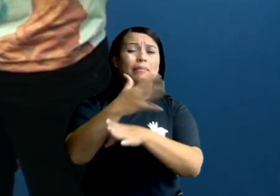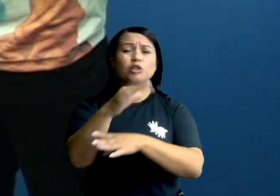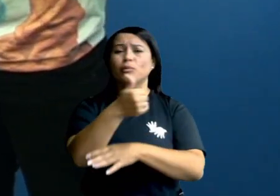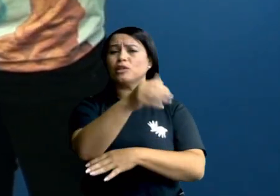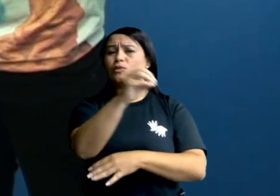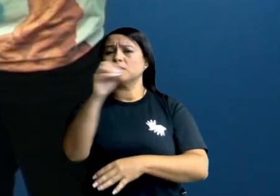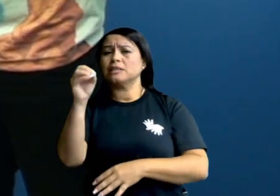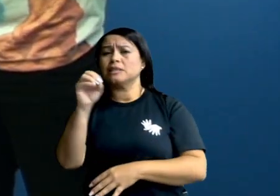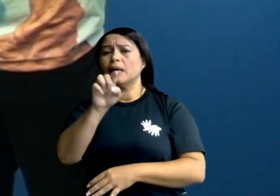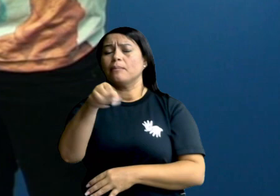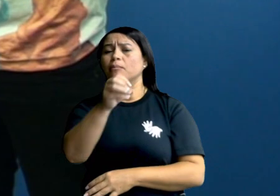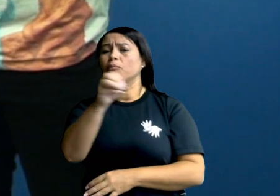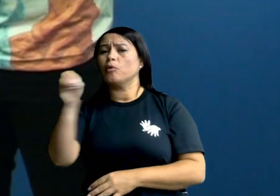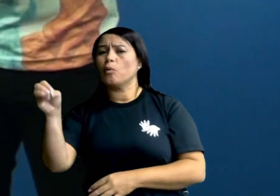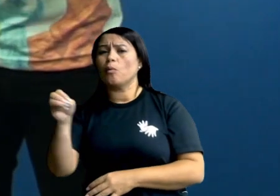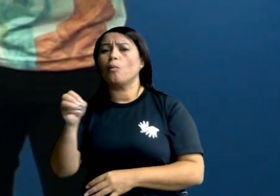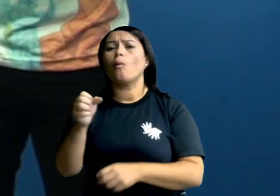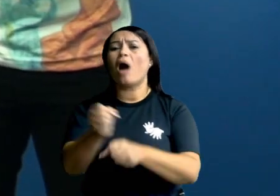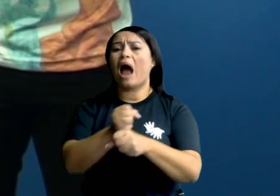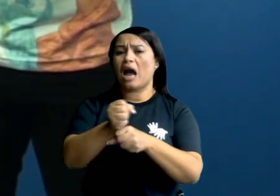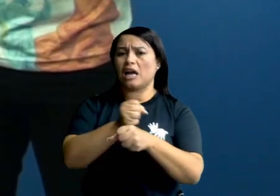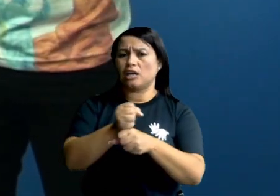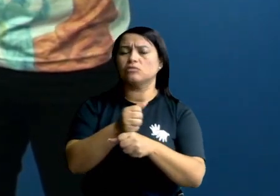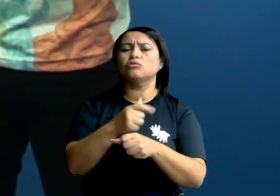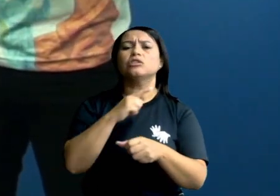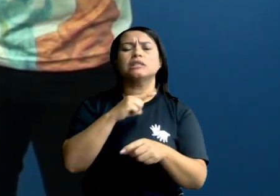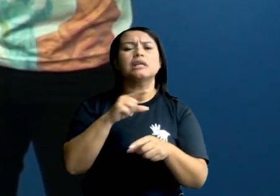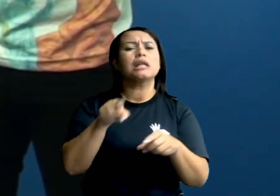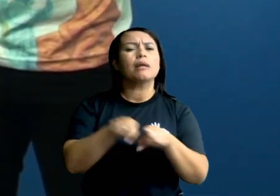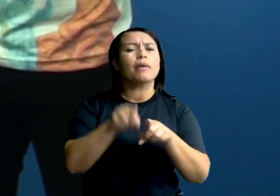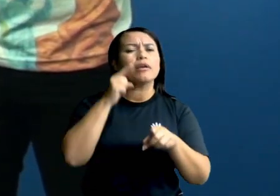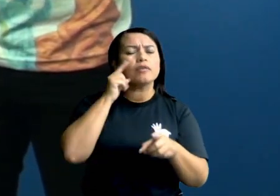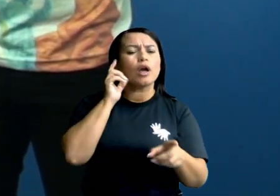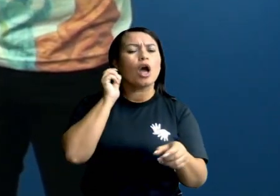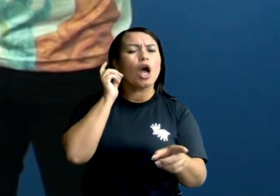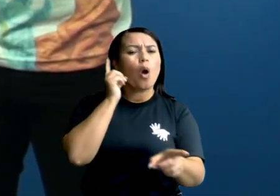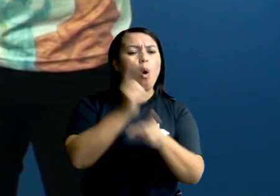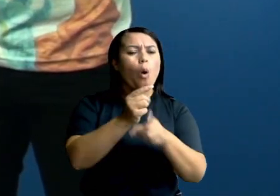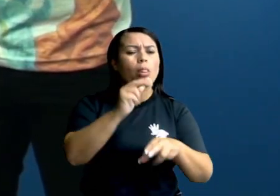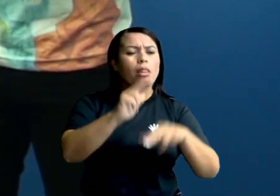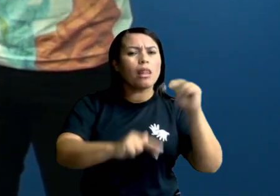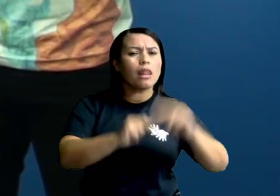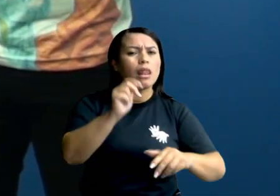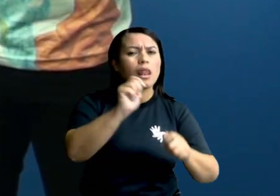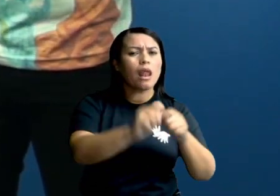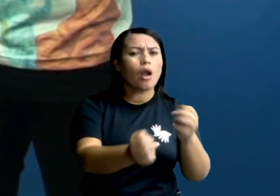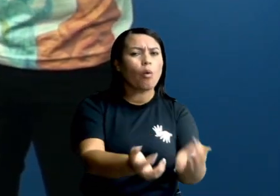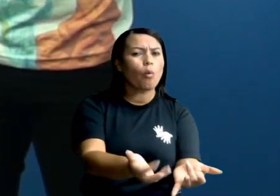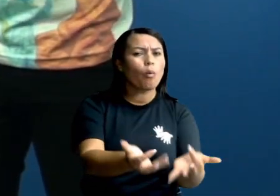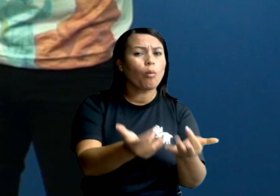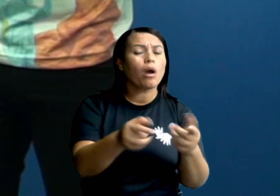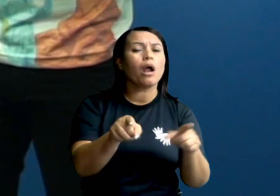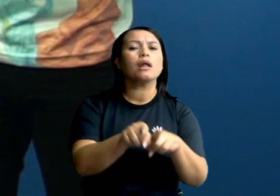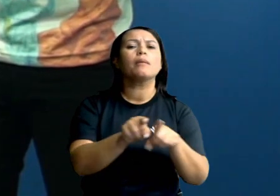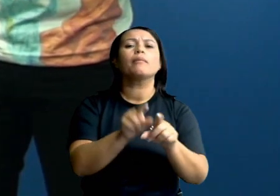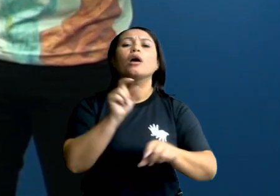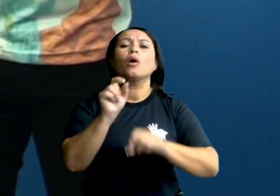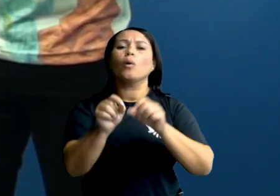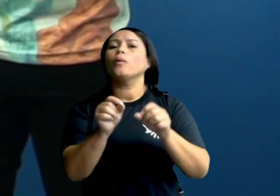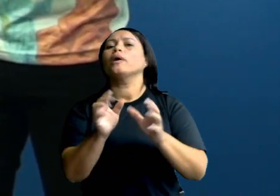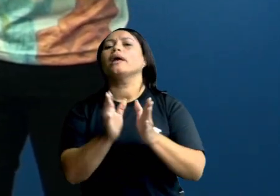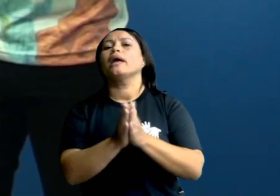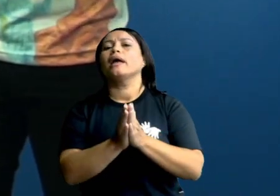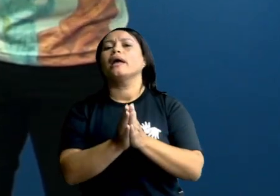anos, que inclusive encontrou aqui evidências de fogueira, né, restos fossilizados de fogueiras, artefatos aí humanos,